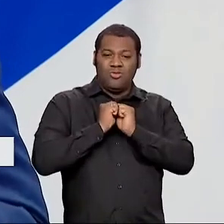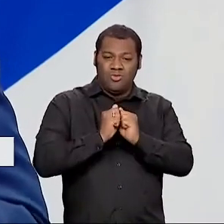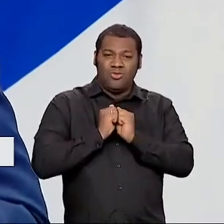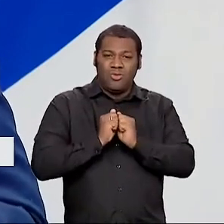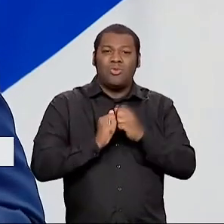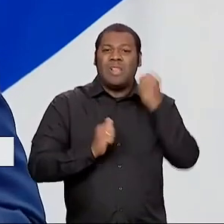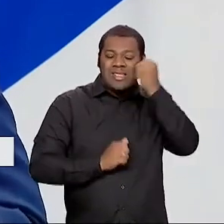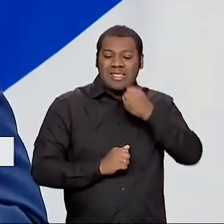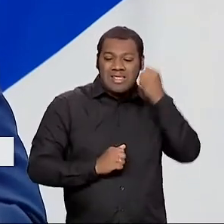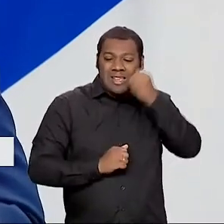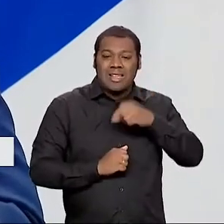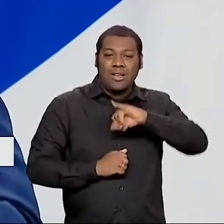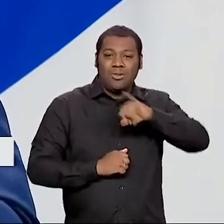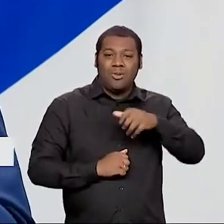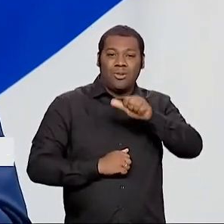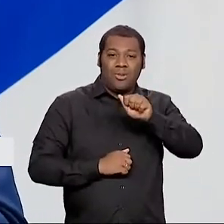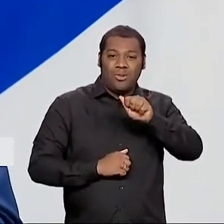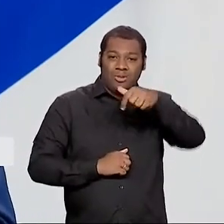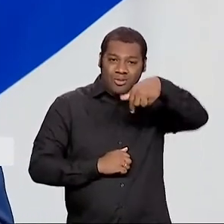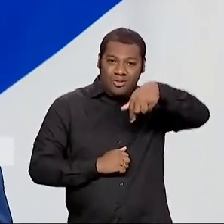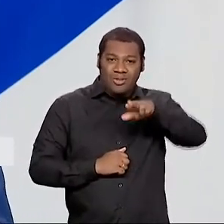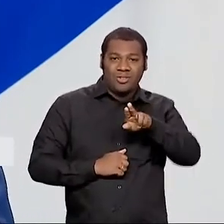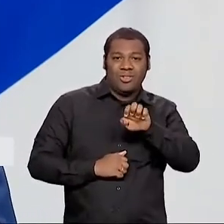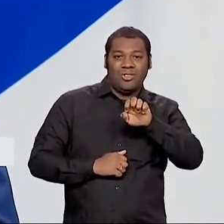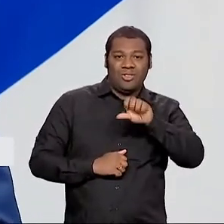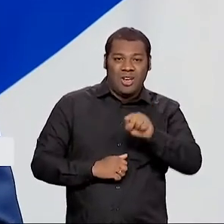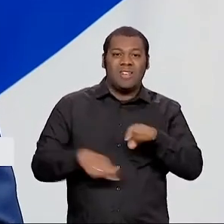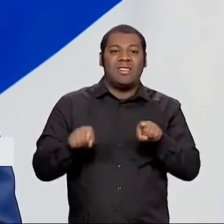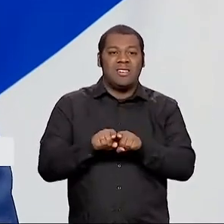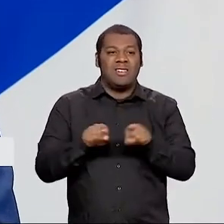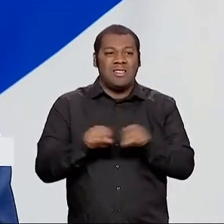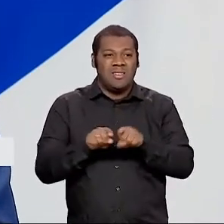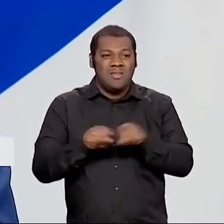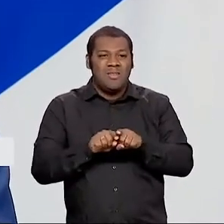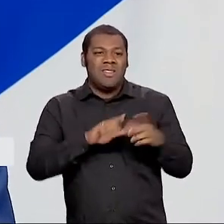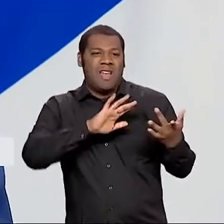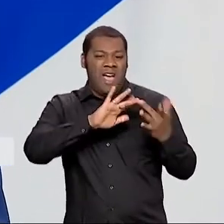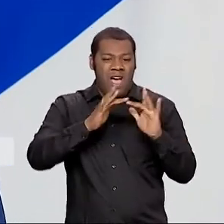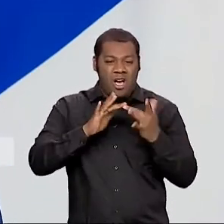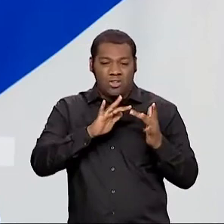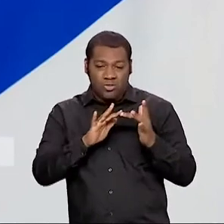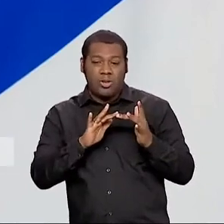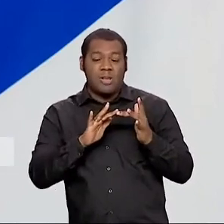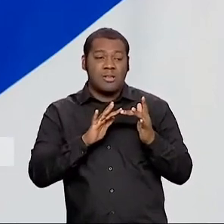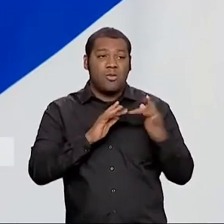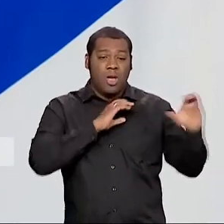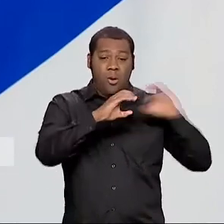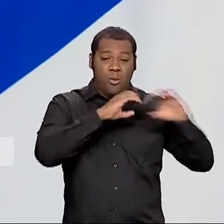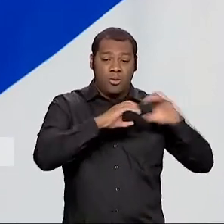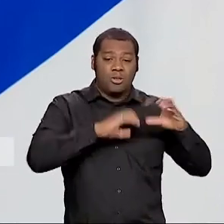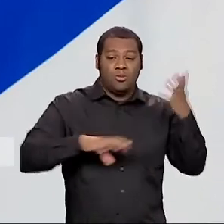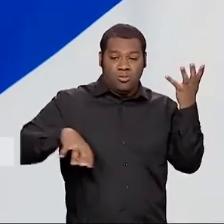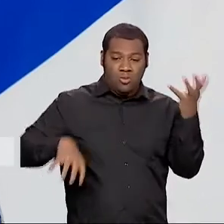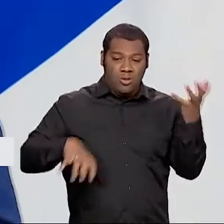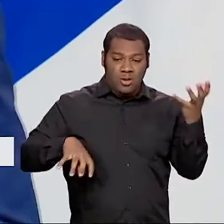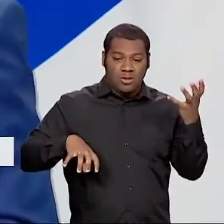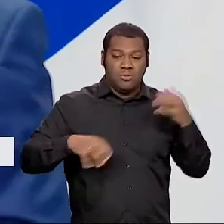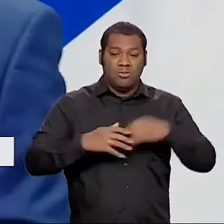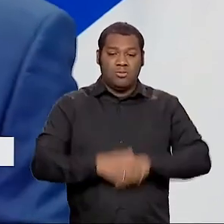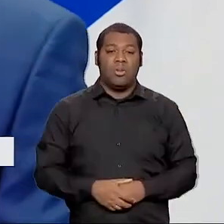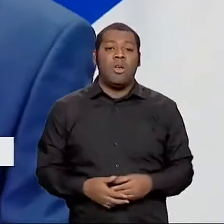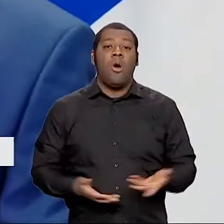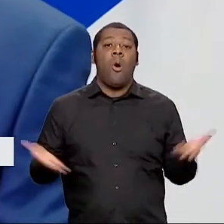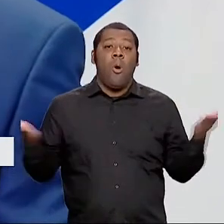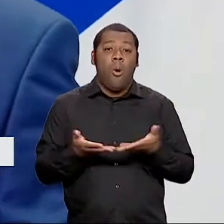junto com o Guimarães, junto com o Randolph, na articulação com o Congresso Nacional. Eu estou voltando para o